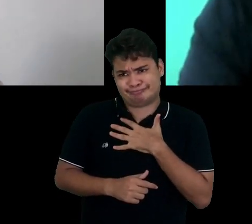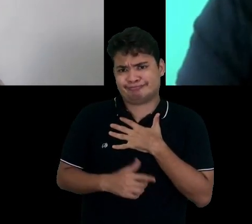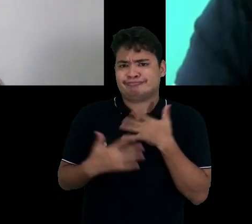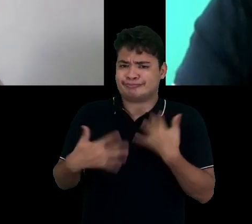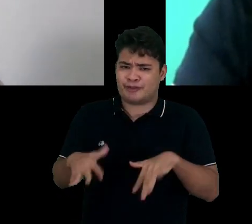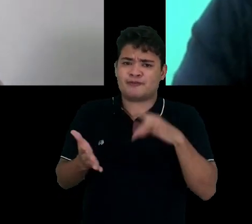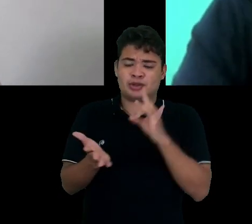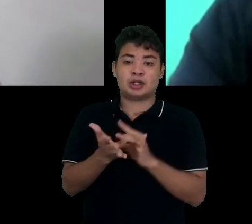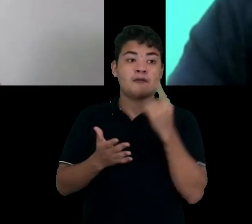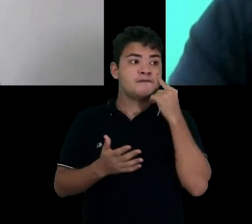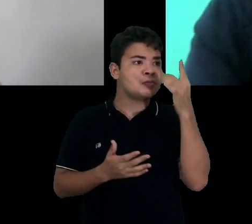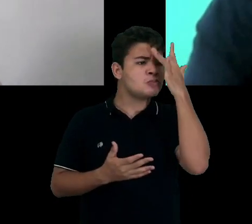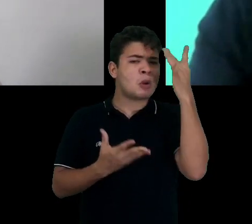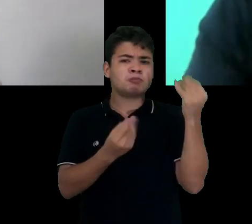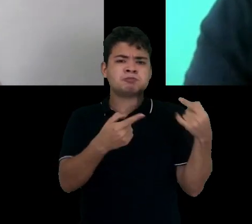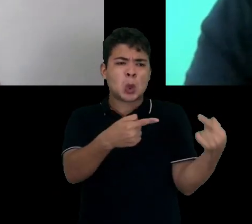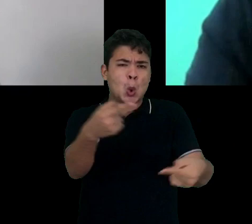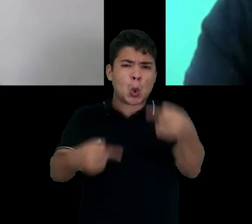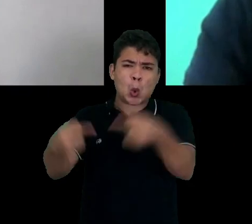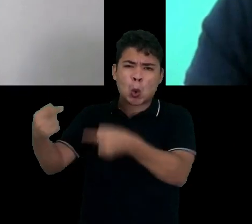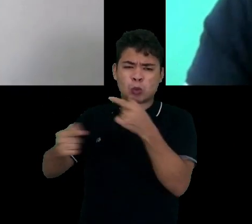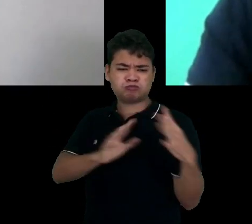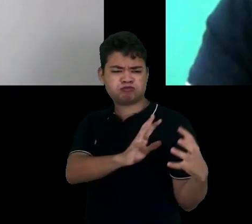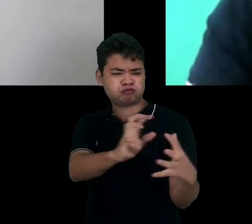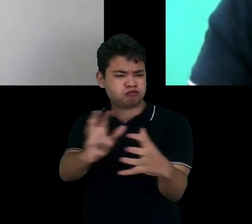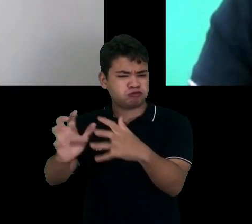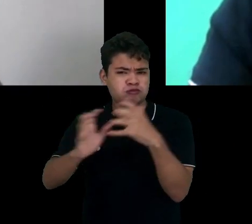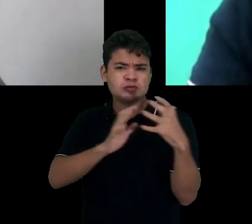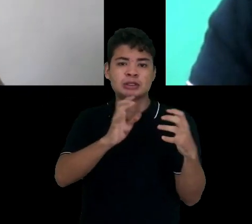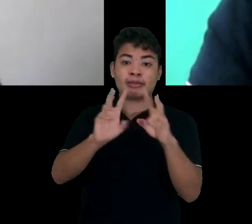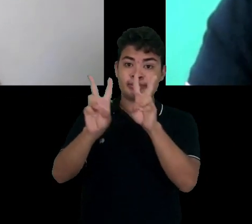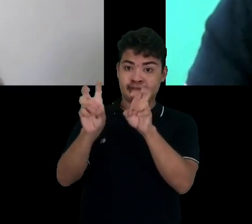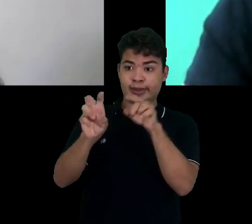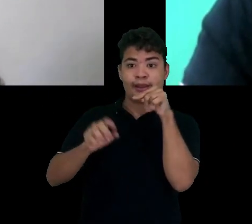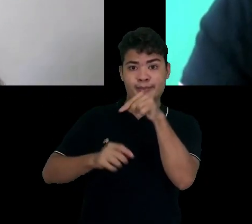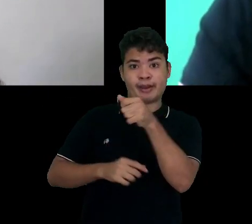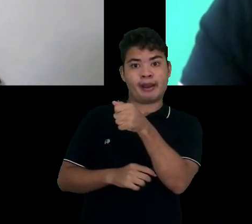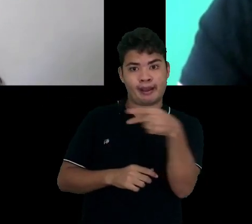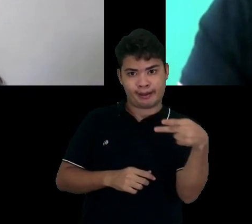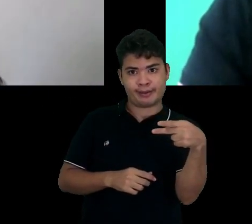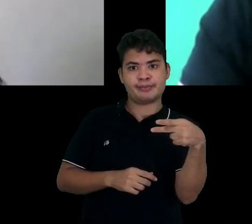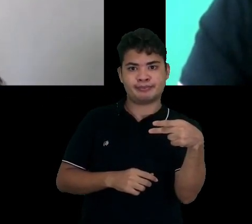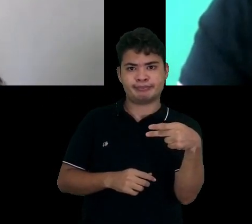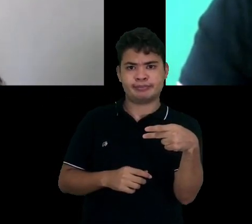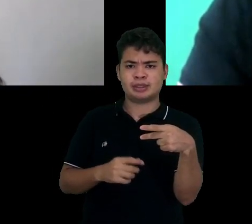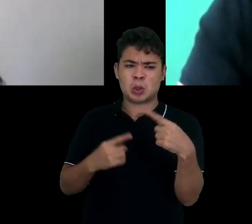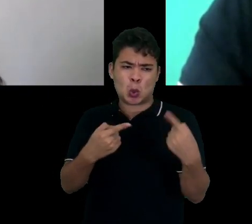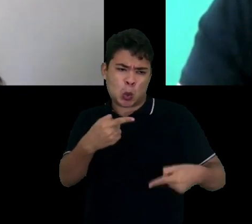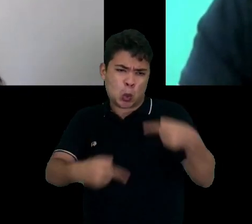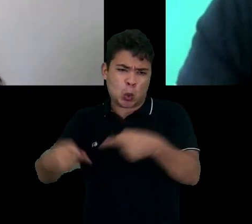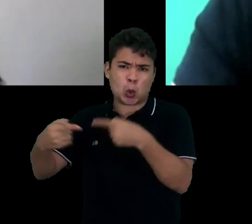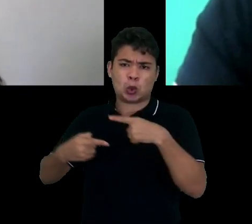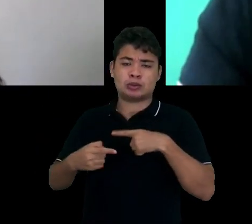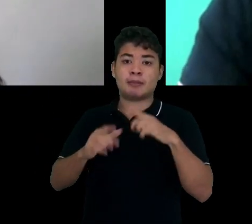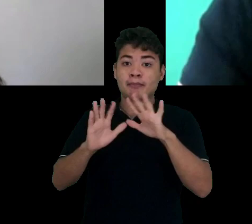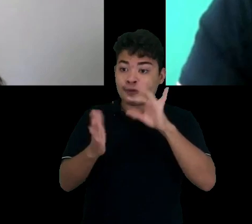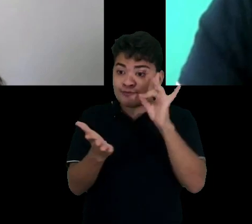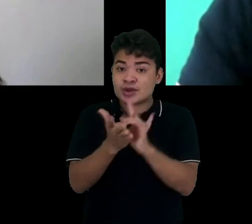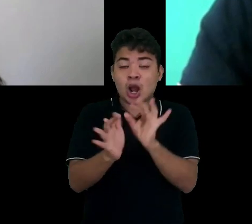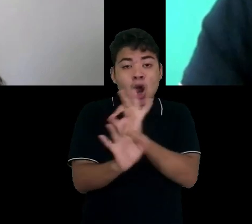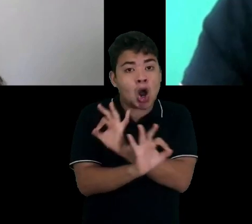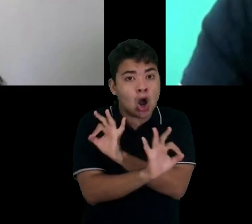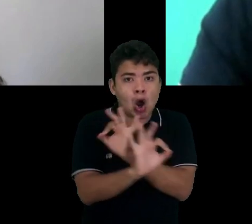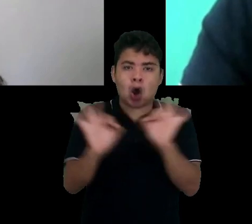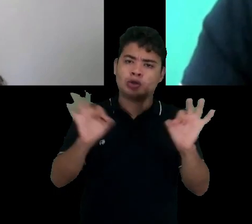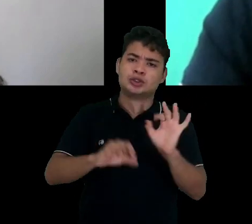gosto muito, eu vejo muitas discussões sobre esse aplicativo, mas ele é ótimo para